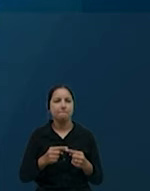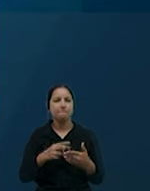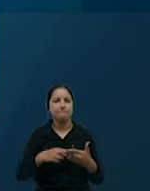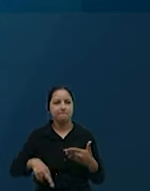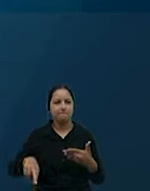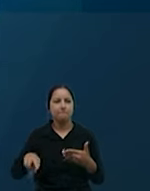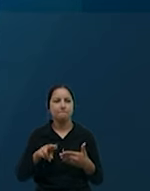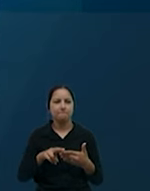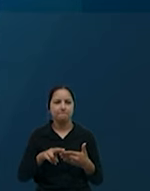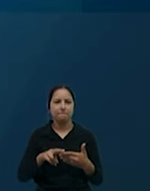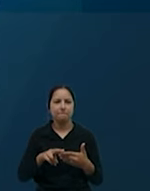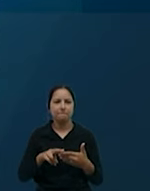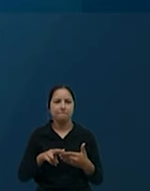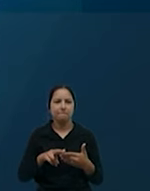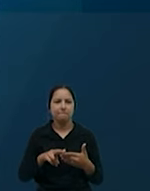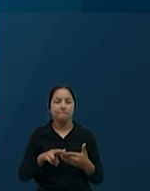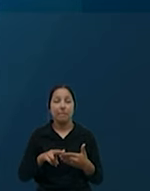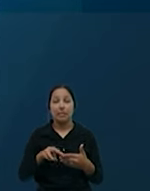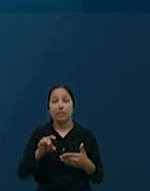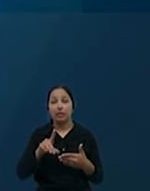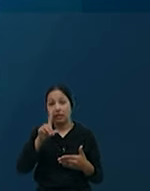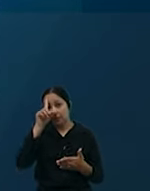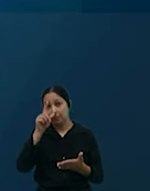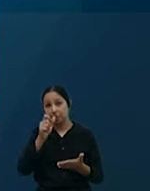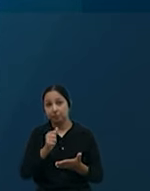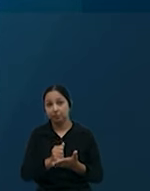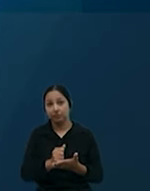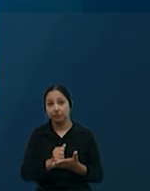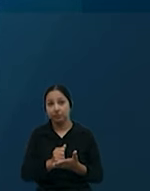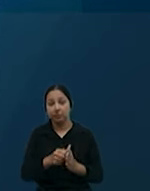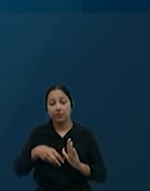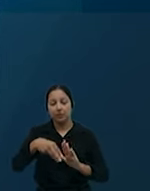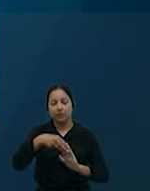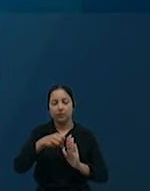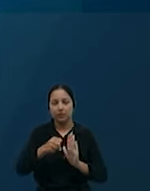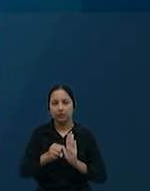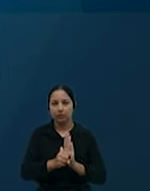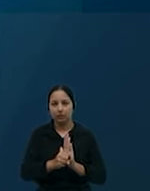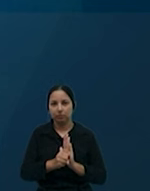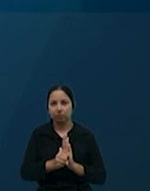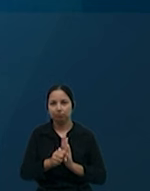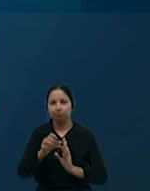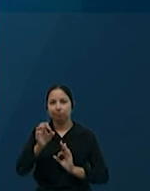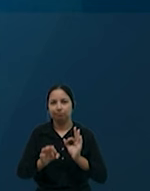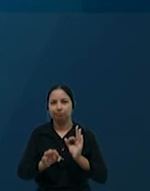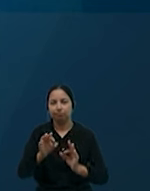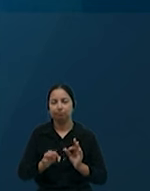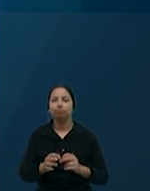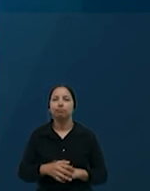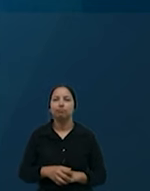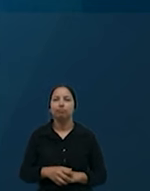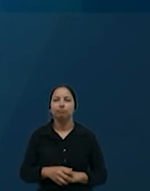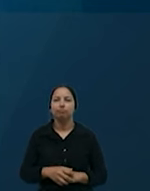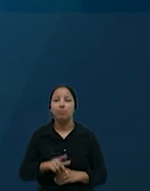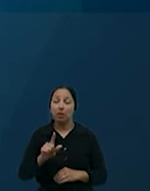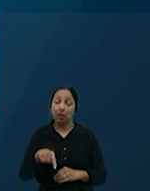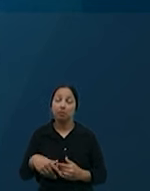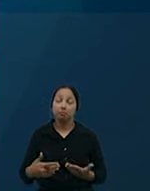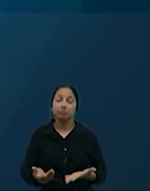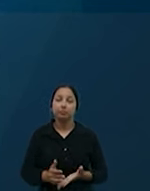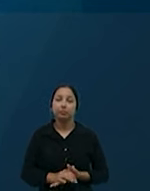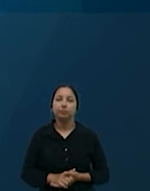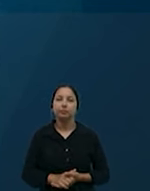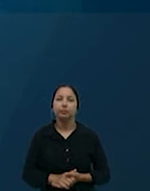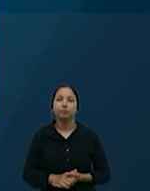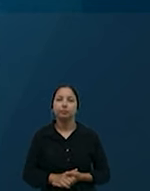de decisão denegatória de mandado de segurança no âmbito dos tribunais. E é exatamente essa a hipótese. Quando o ministro